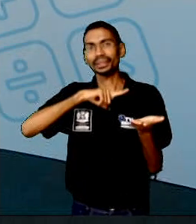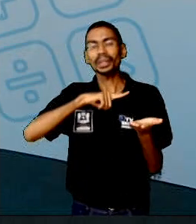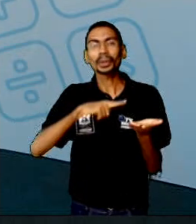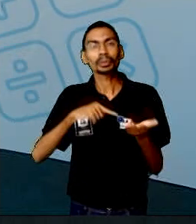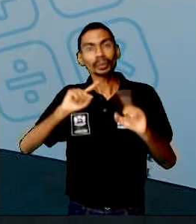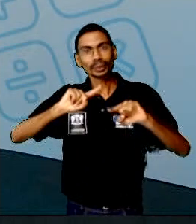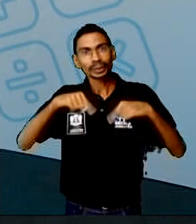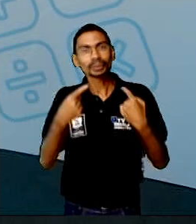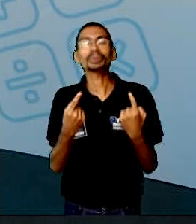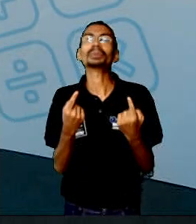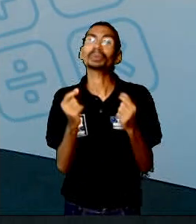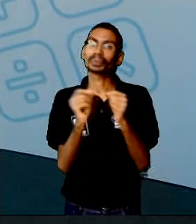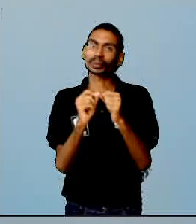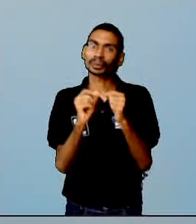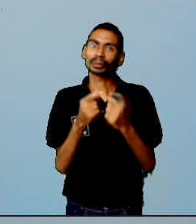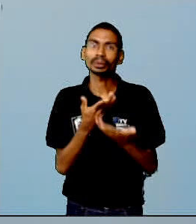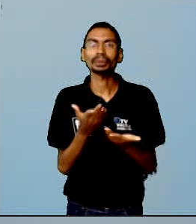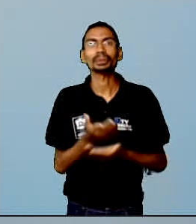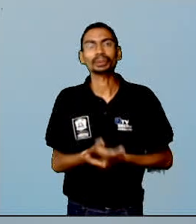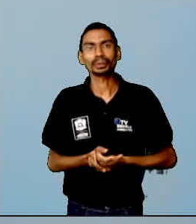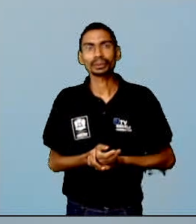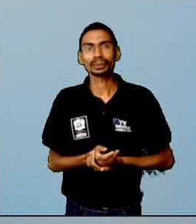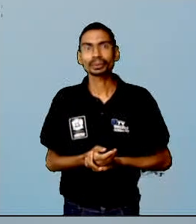vocês cumprirem.